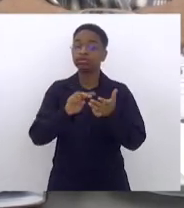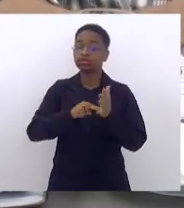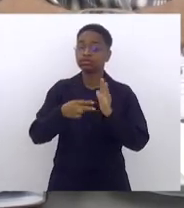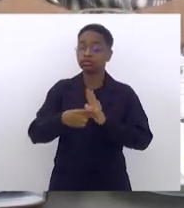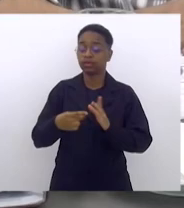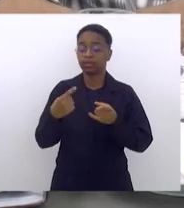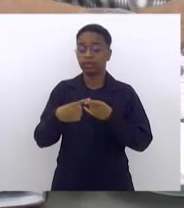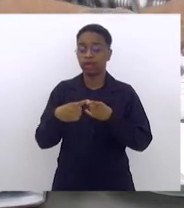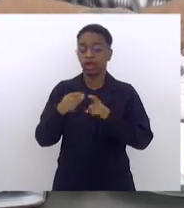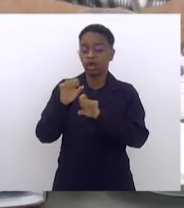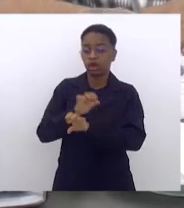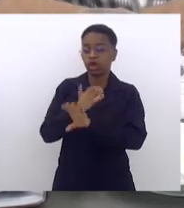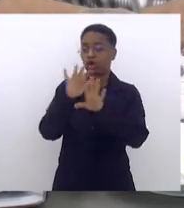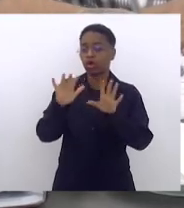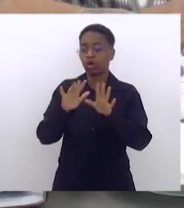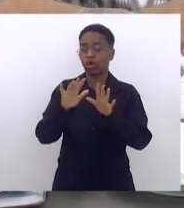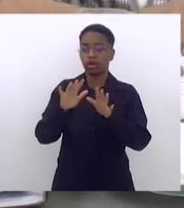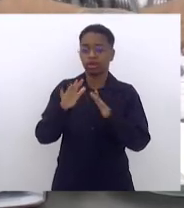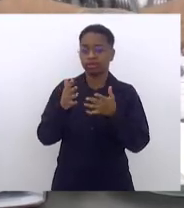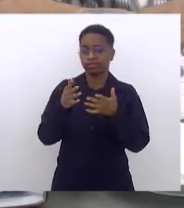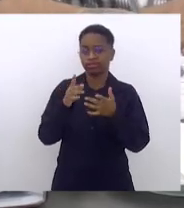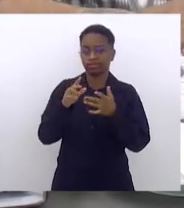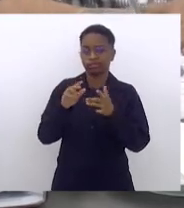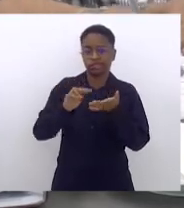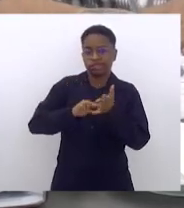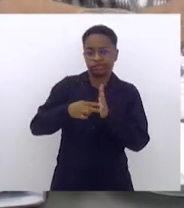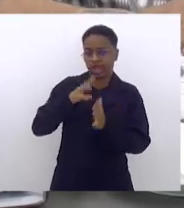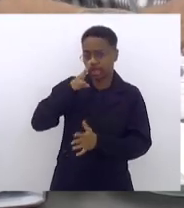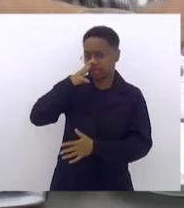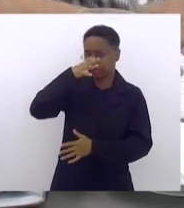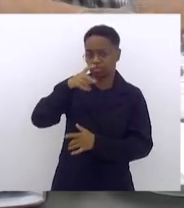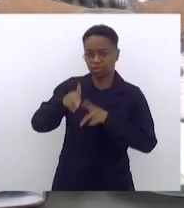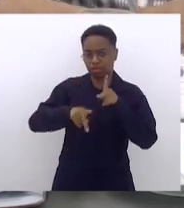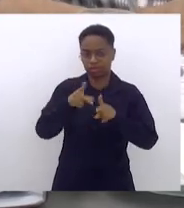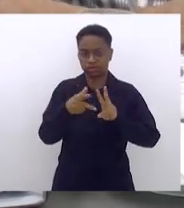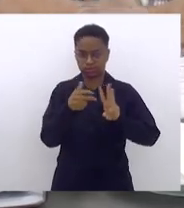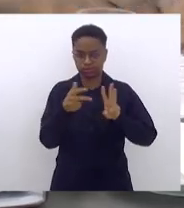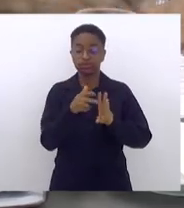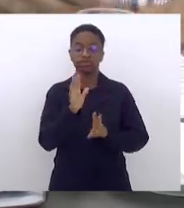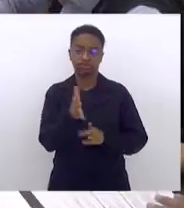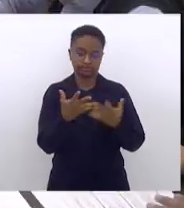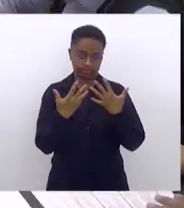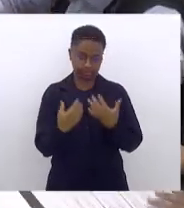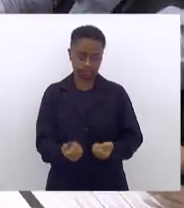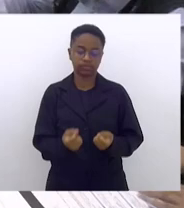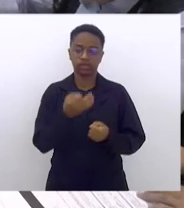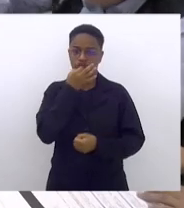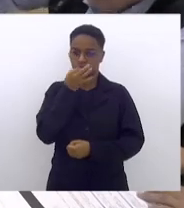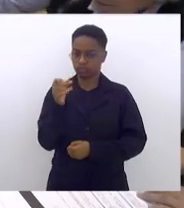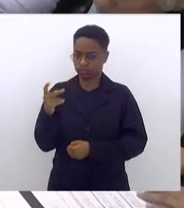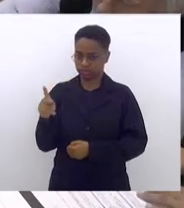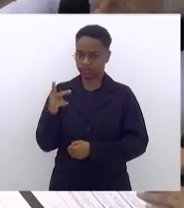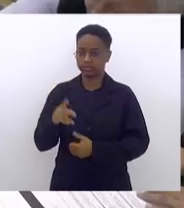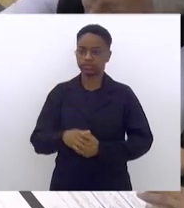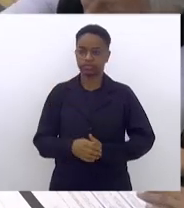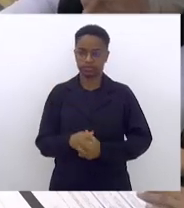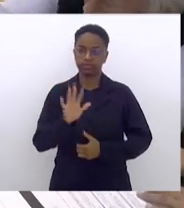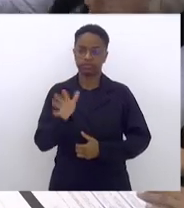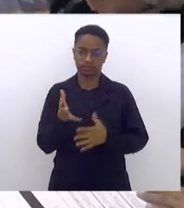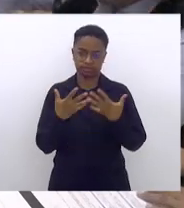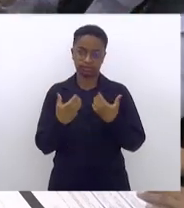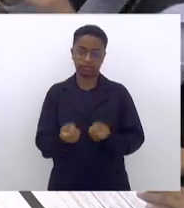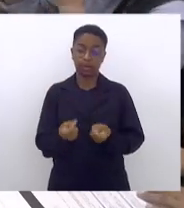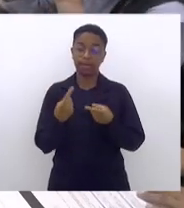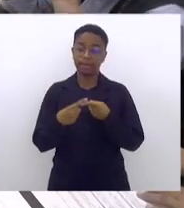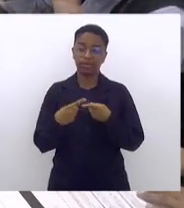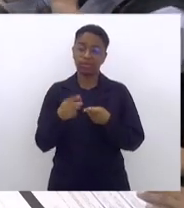de alguma maneira, como a resistência dos povos indígenas. Já está acatado a sugestão de Vossa Excelência. Já está acatado. É